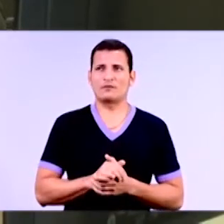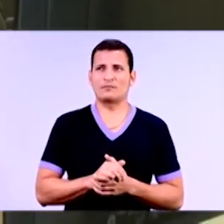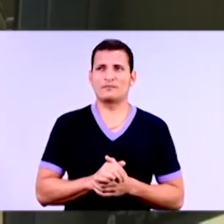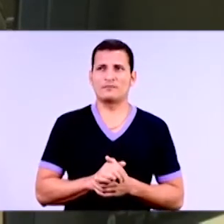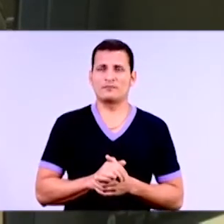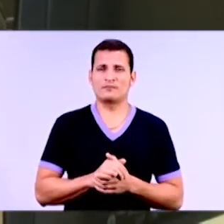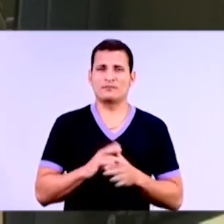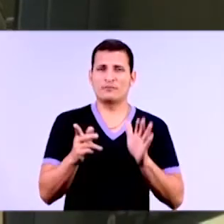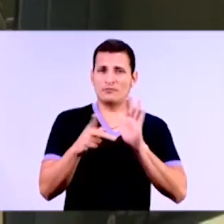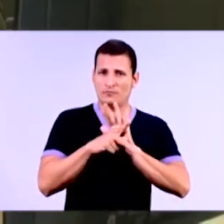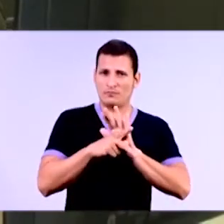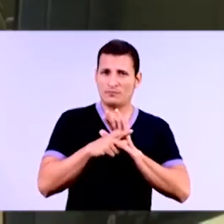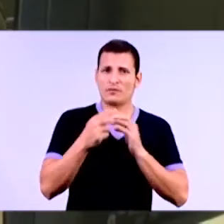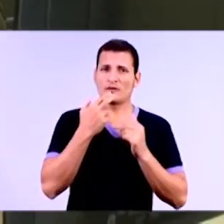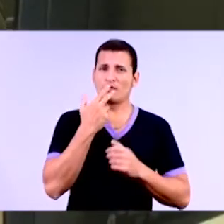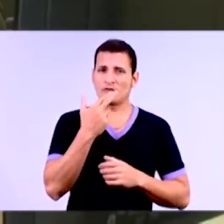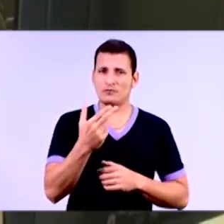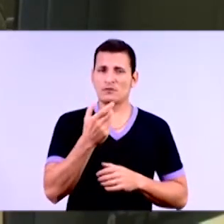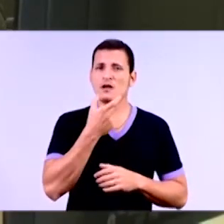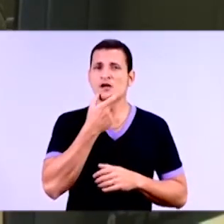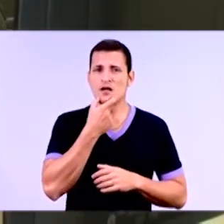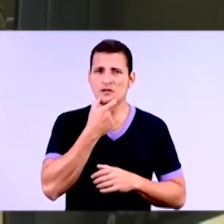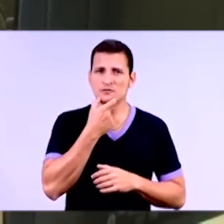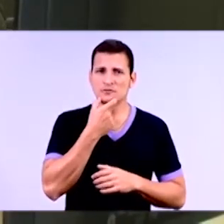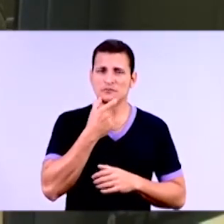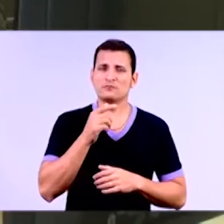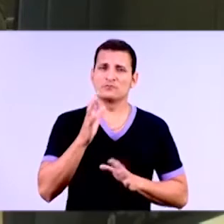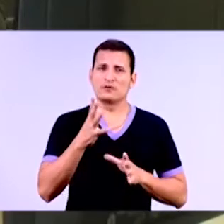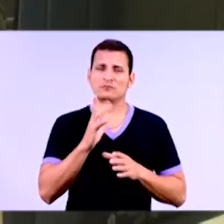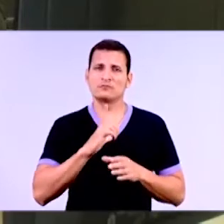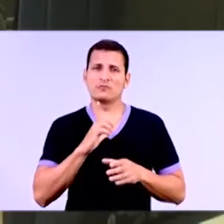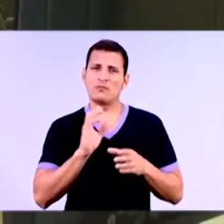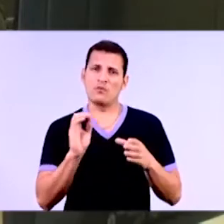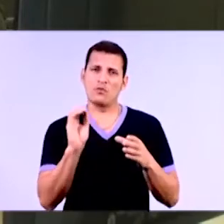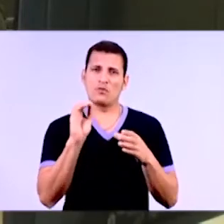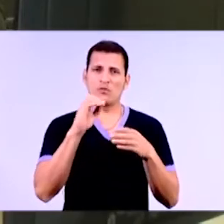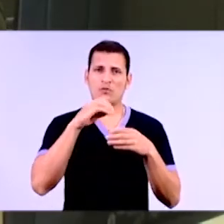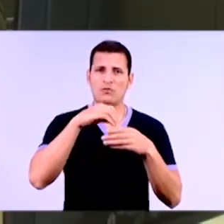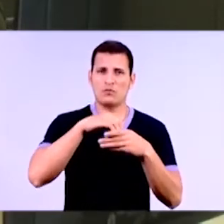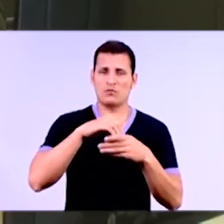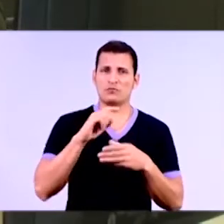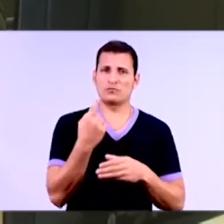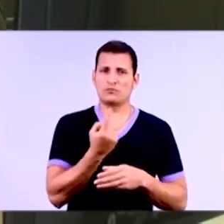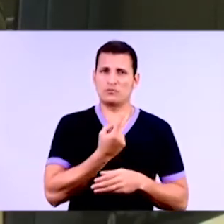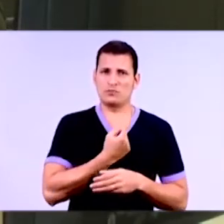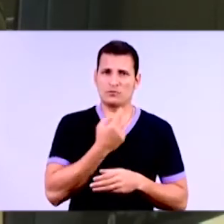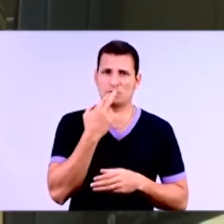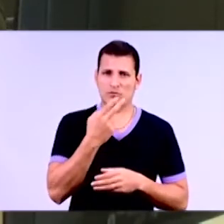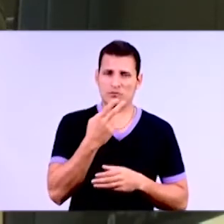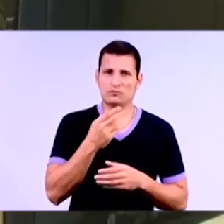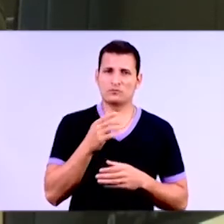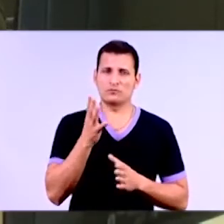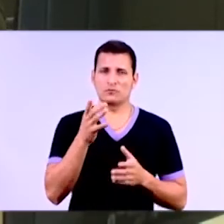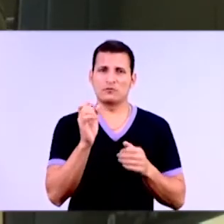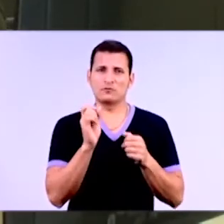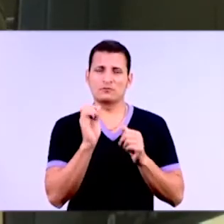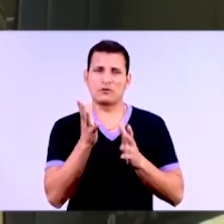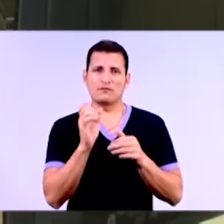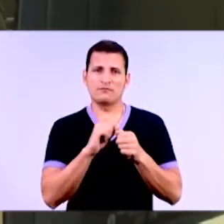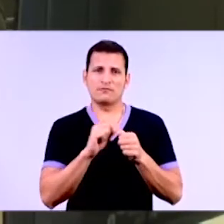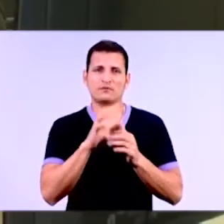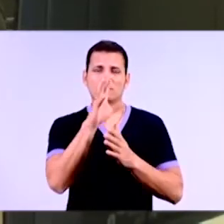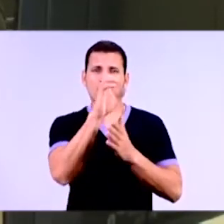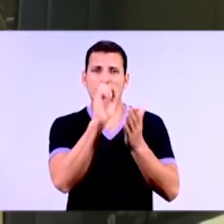A própria língua inglesa, a gente pode falar que já está sendo incorporada na nossa língua, né? A gente fala aquelas frases, você já fez um download de uma foto,